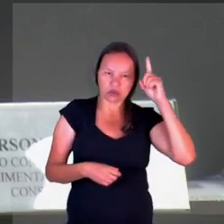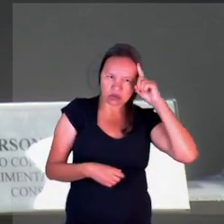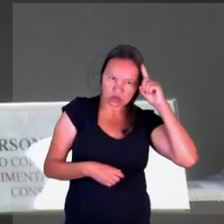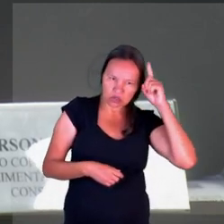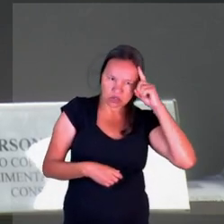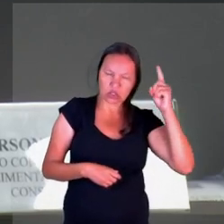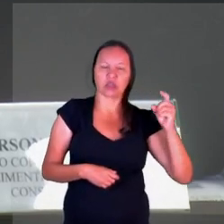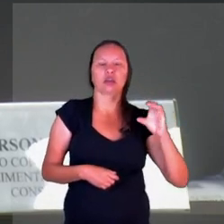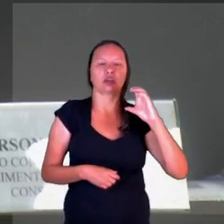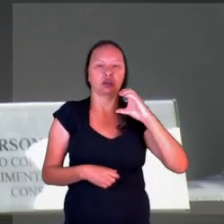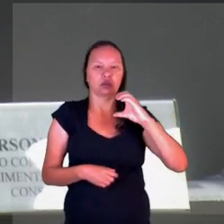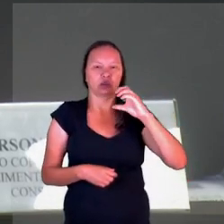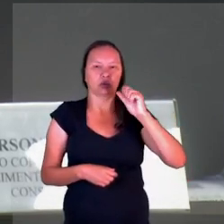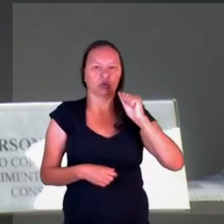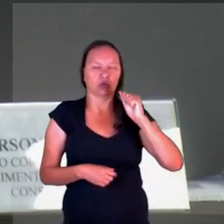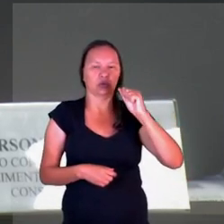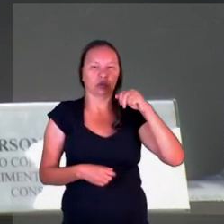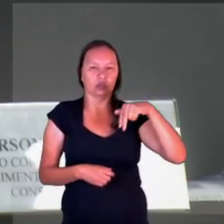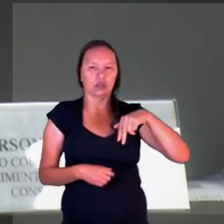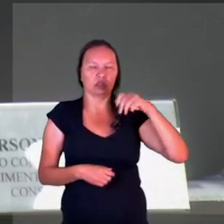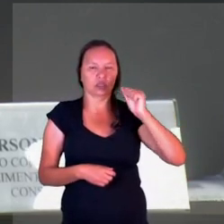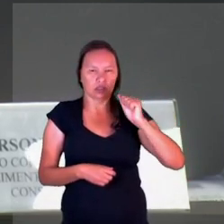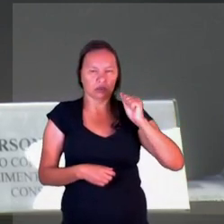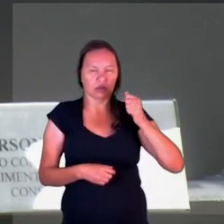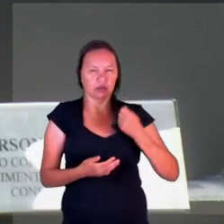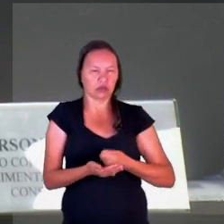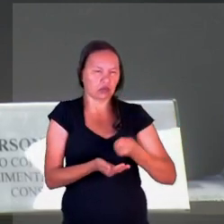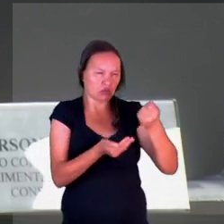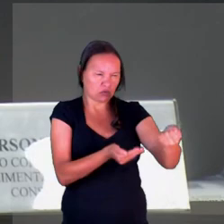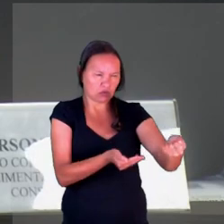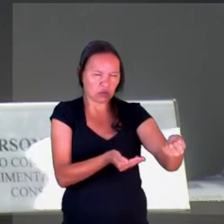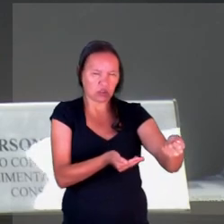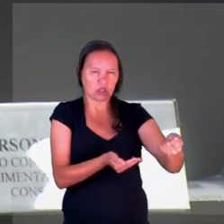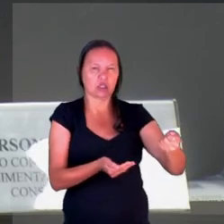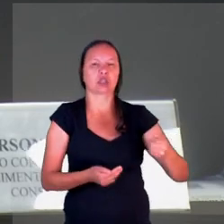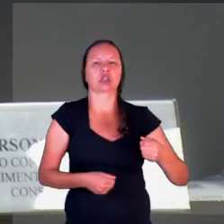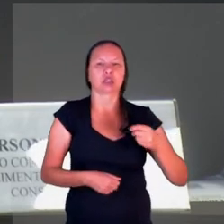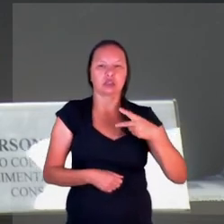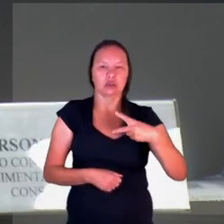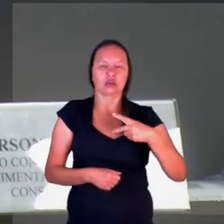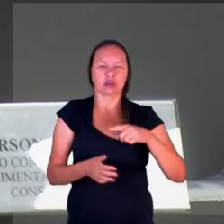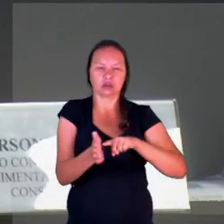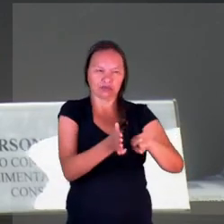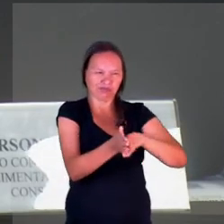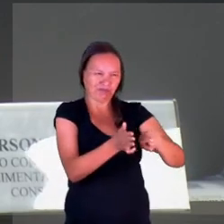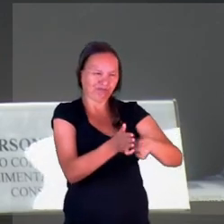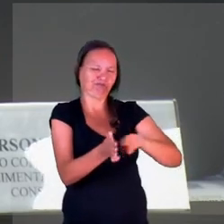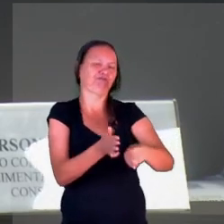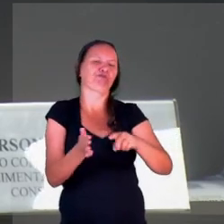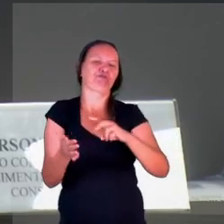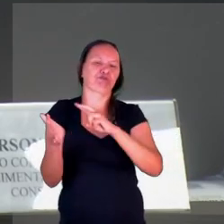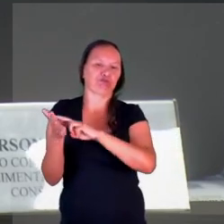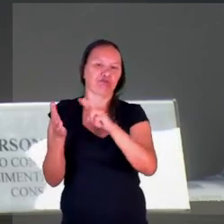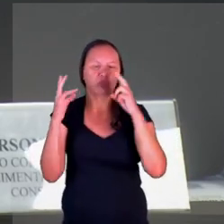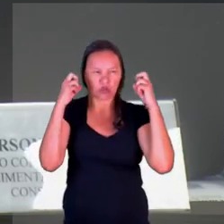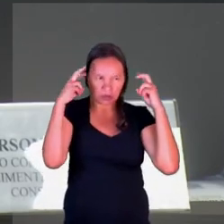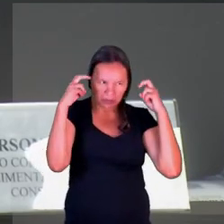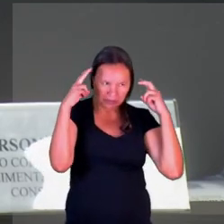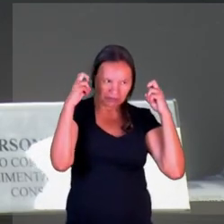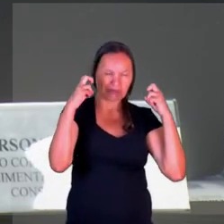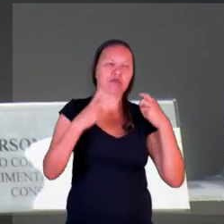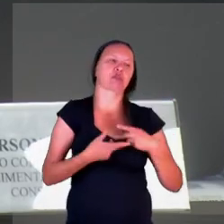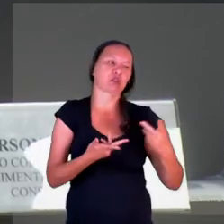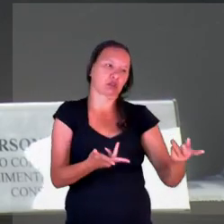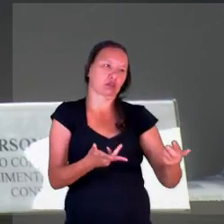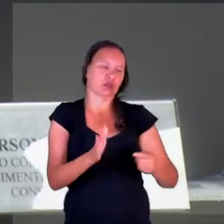Conab foram entregues mais de 1 bilhão 123 milhões de proposta ou seja o nosso povo Quando é estigado